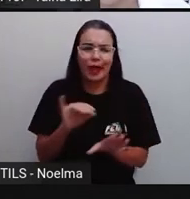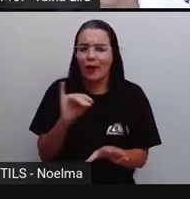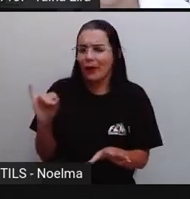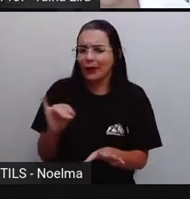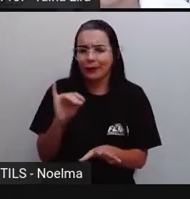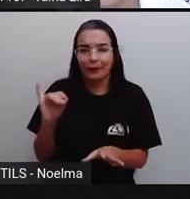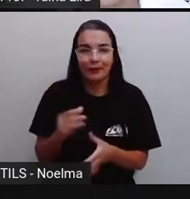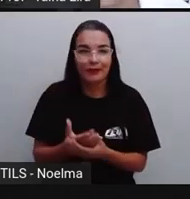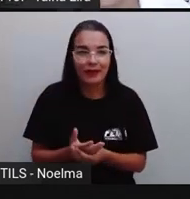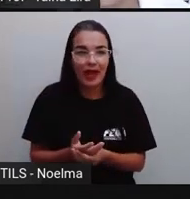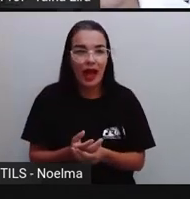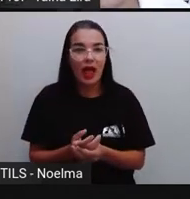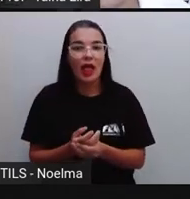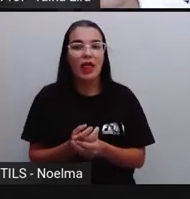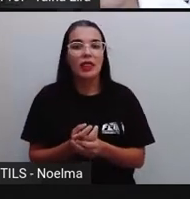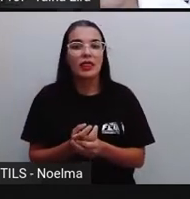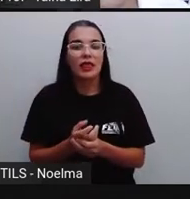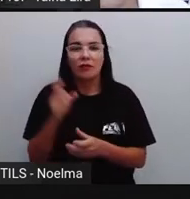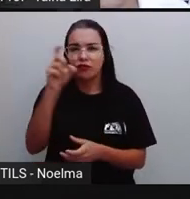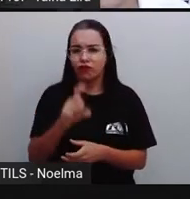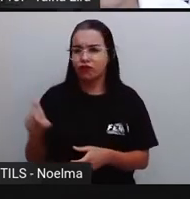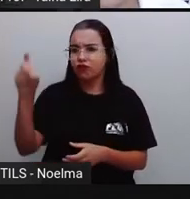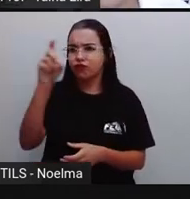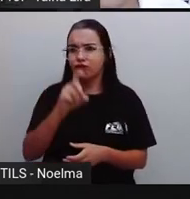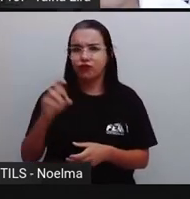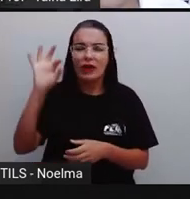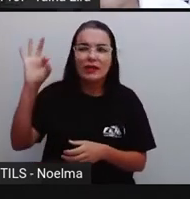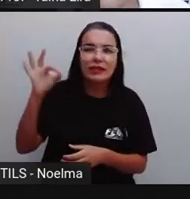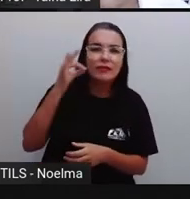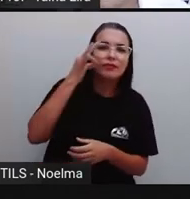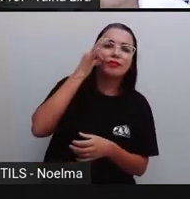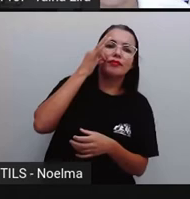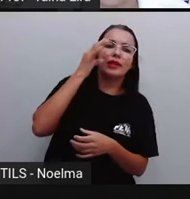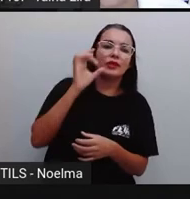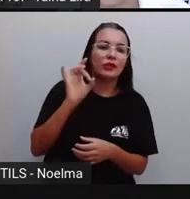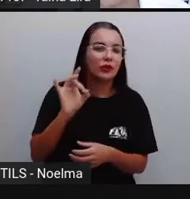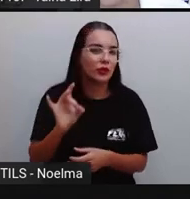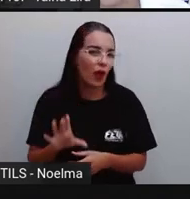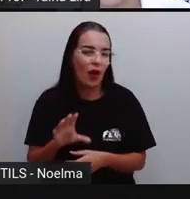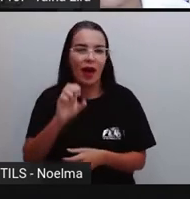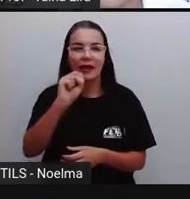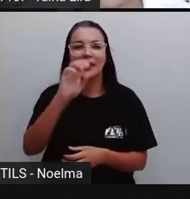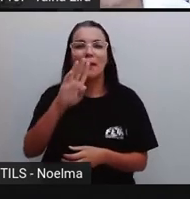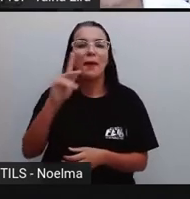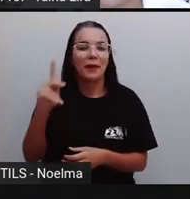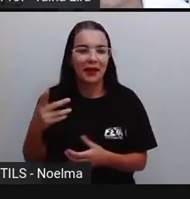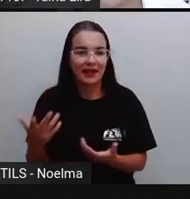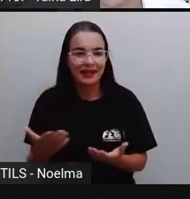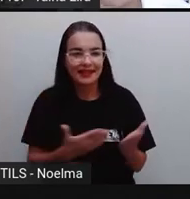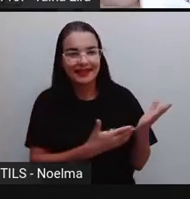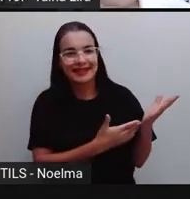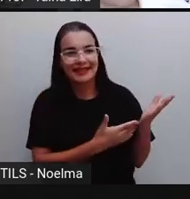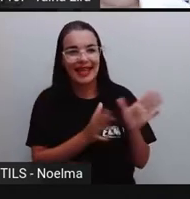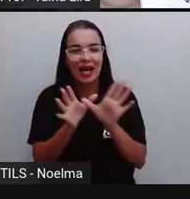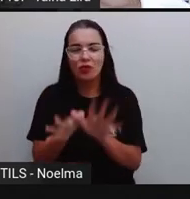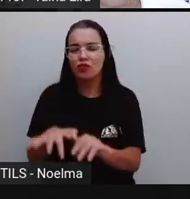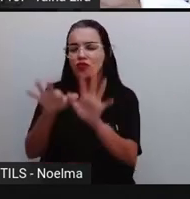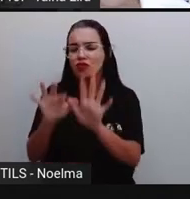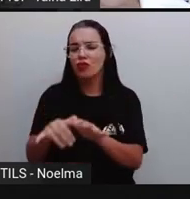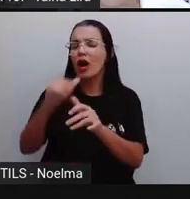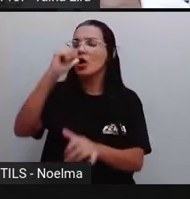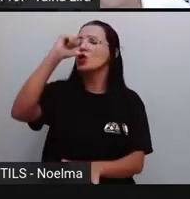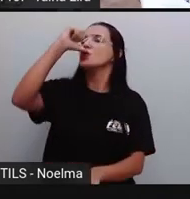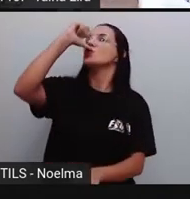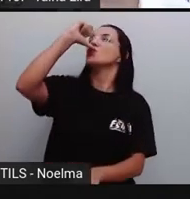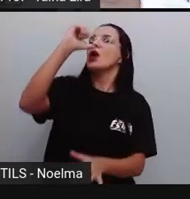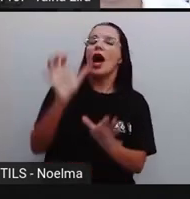Oi. Terrível contra os insetos. Contra os insetos, da SBP. Red Bull te dá asas. Então,